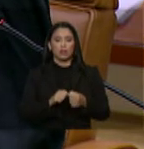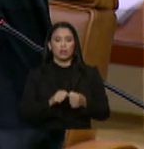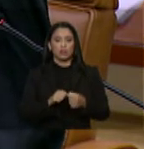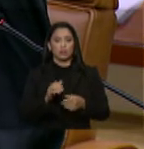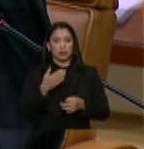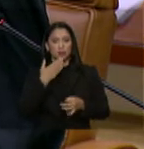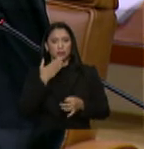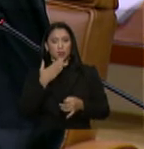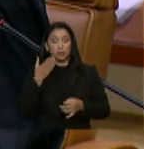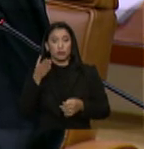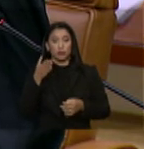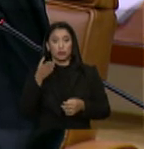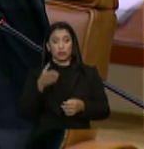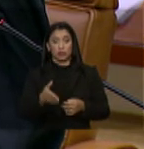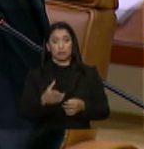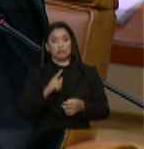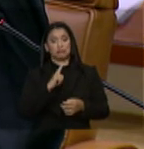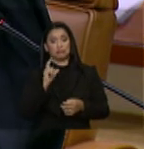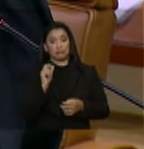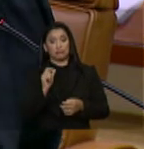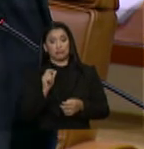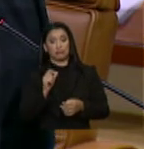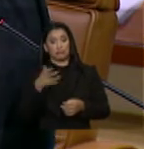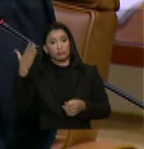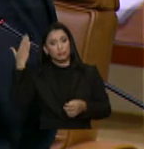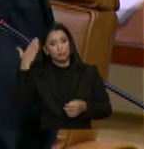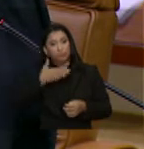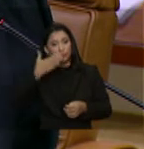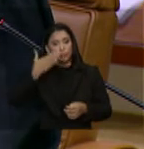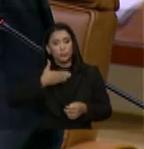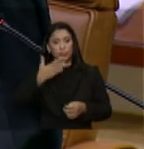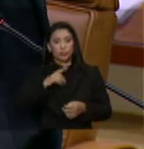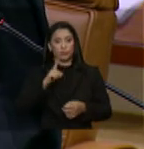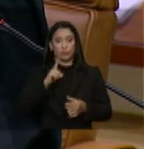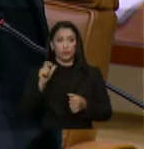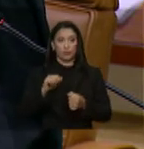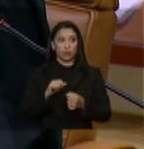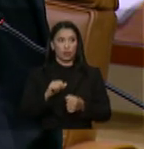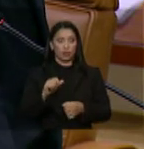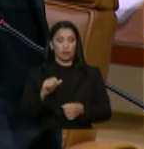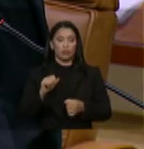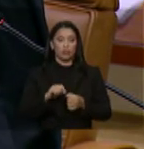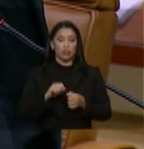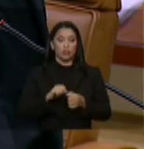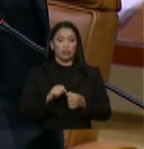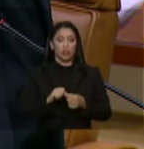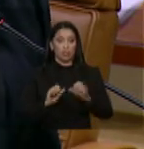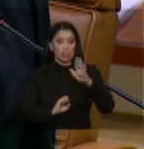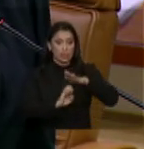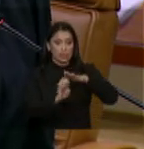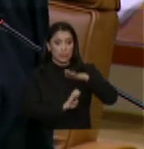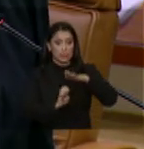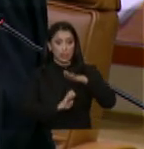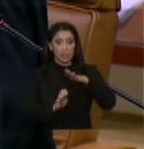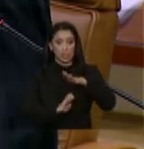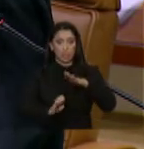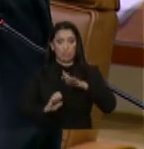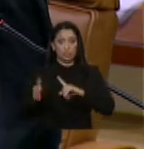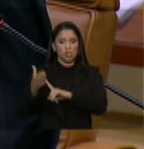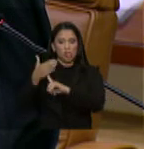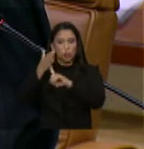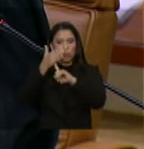é de determinados meios de prova envolvendo essas empresas de tecnologia essas grandes